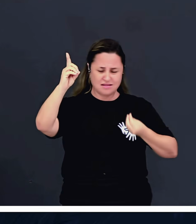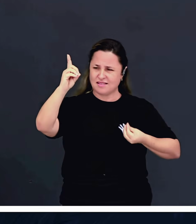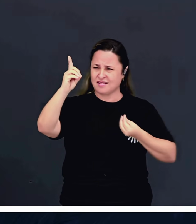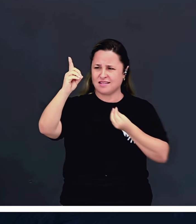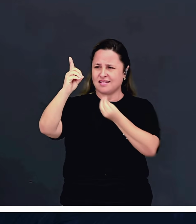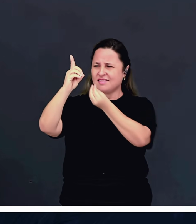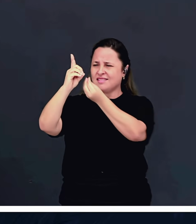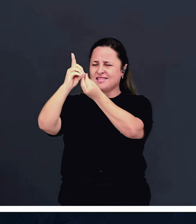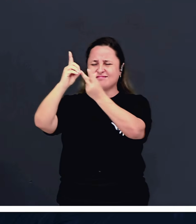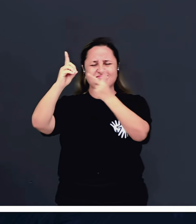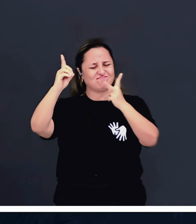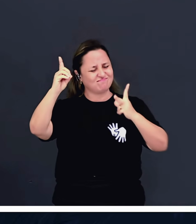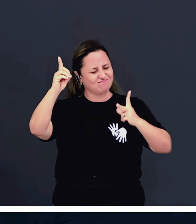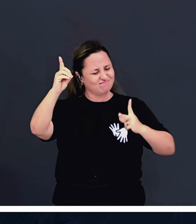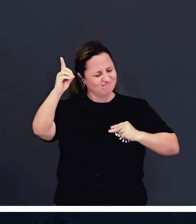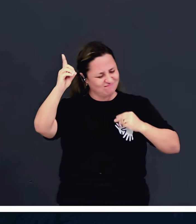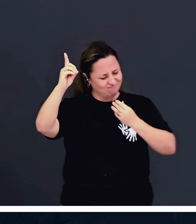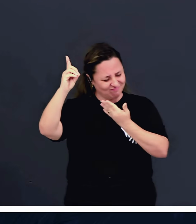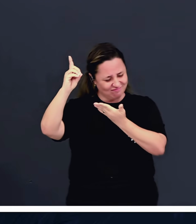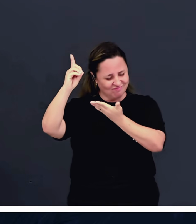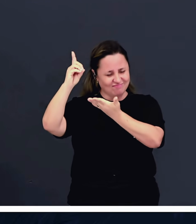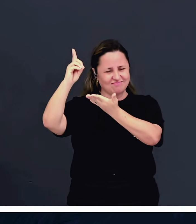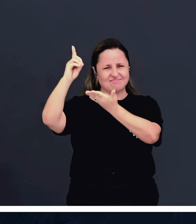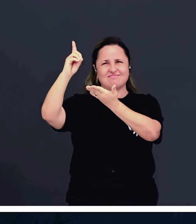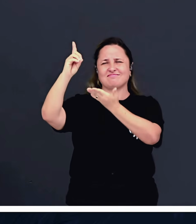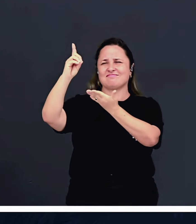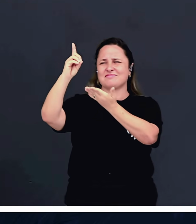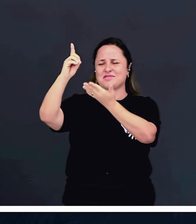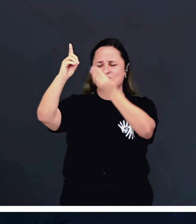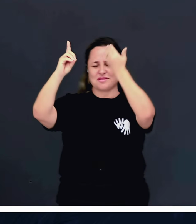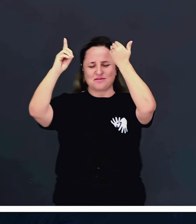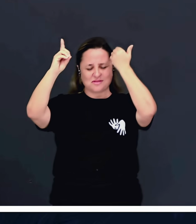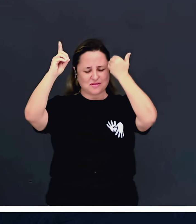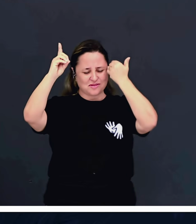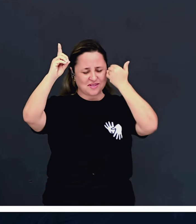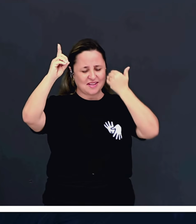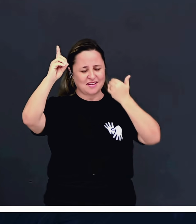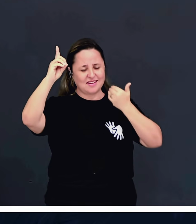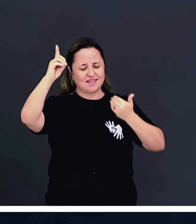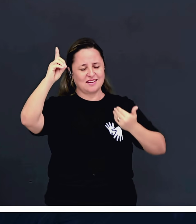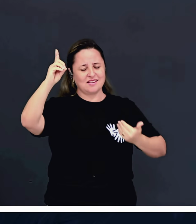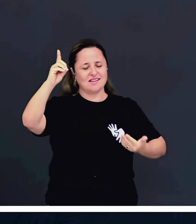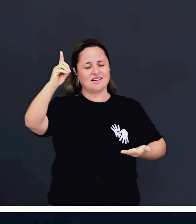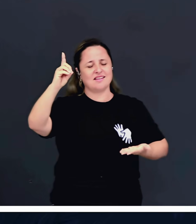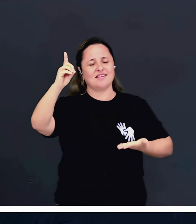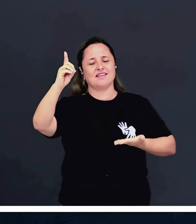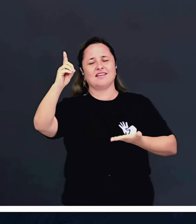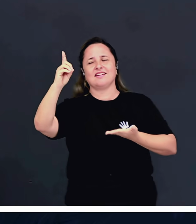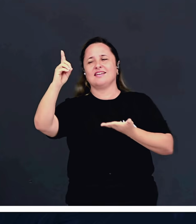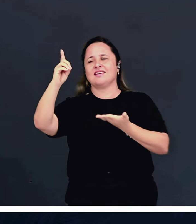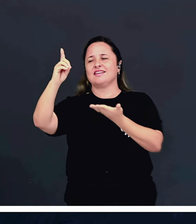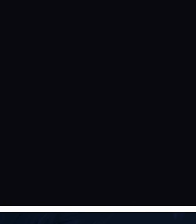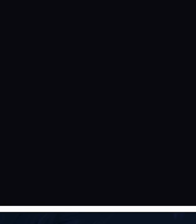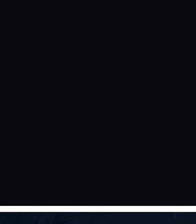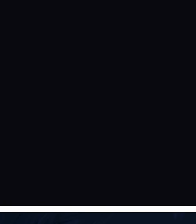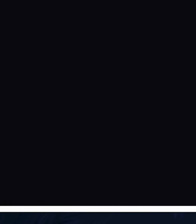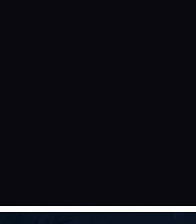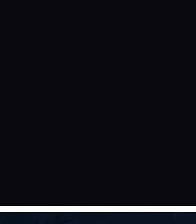Digno da minha vida, Tu és, Senhor. Oh, eu sou Teu.